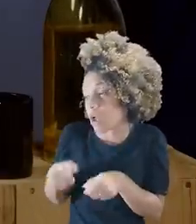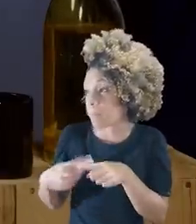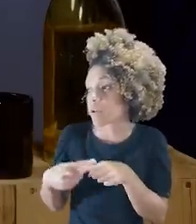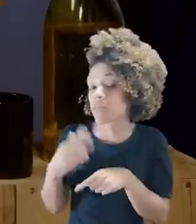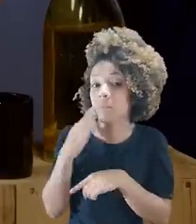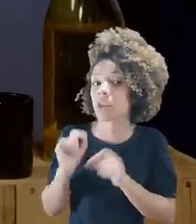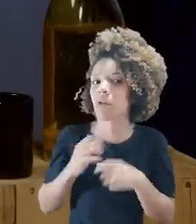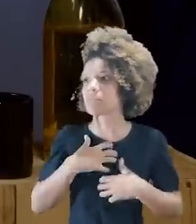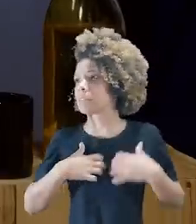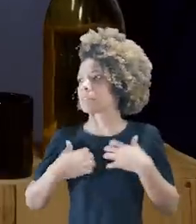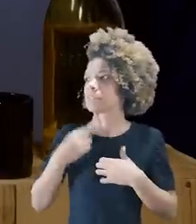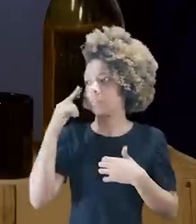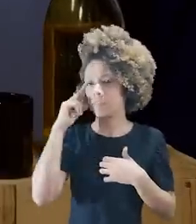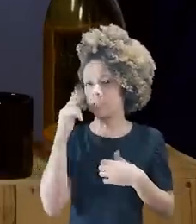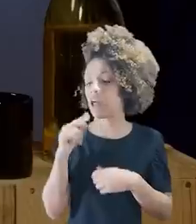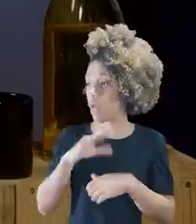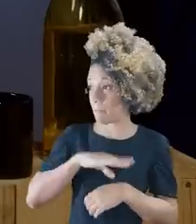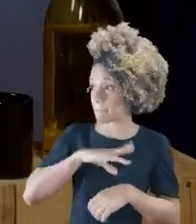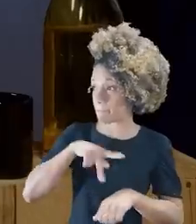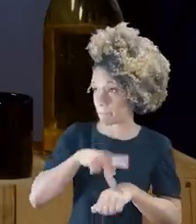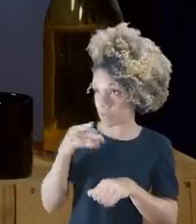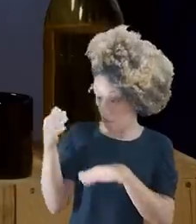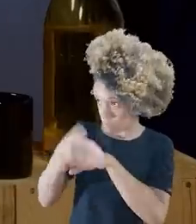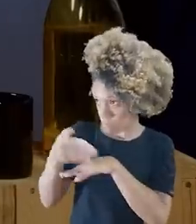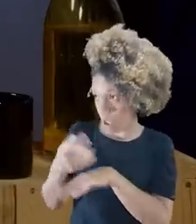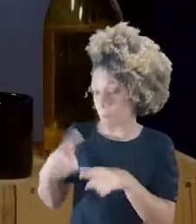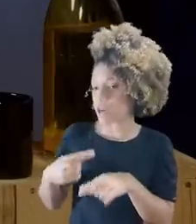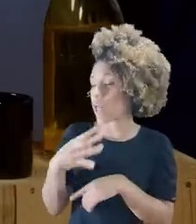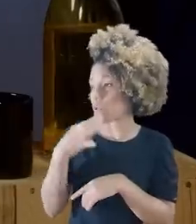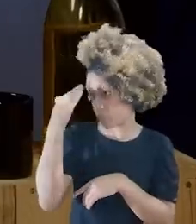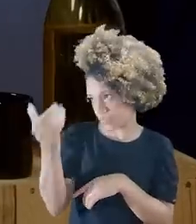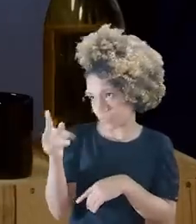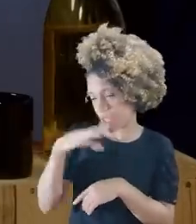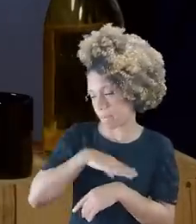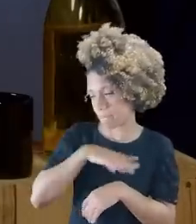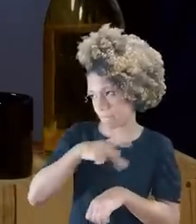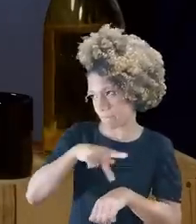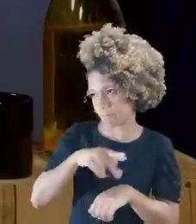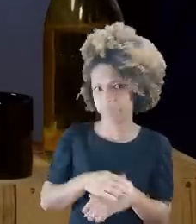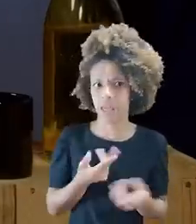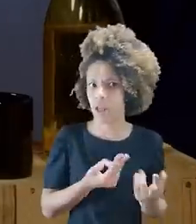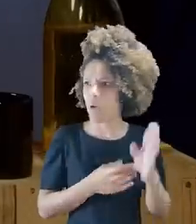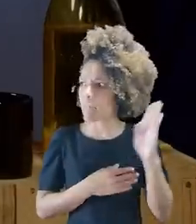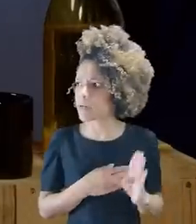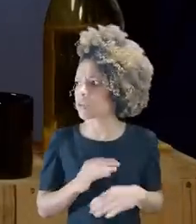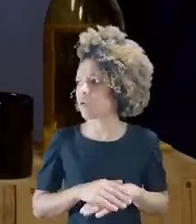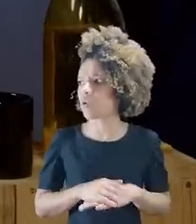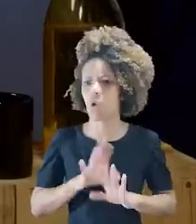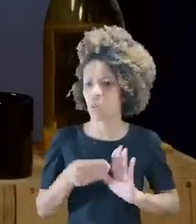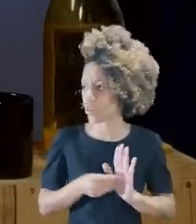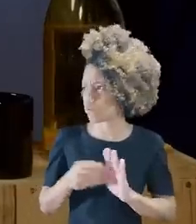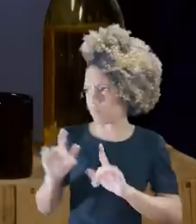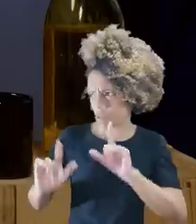ia ter algum pesadelo igual lá em Portugal a gente ia muito Portugal porque a gente era muito conhecido em Portugal né E era igual o Brasil assim fazia todos os programas de televisão de